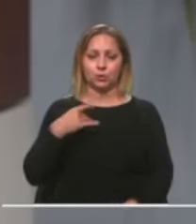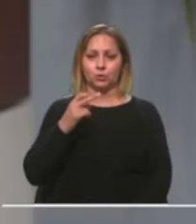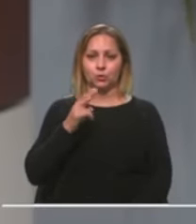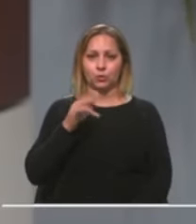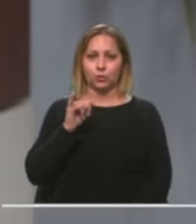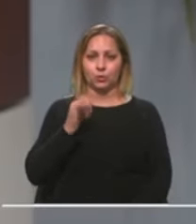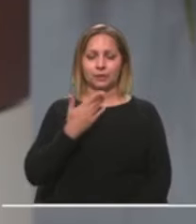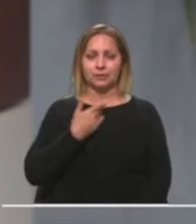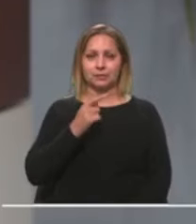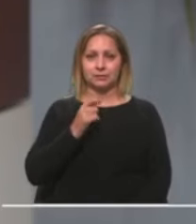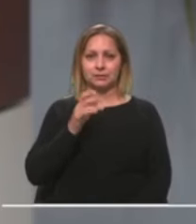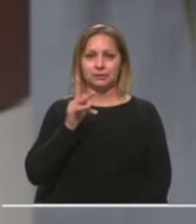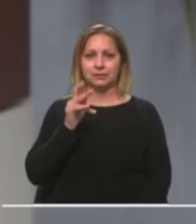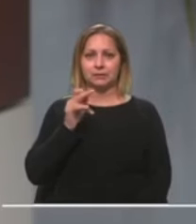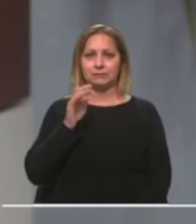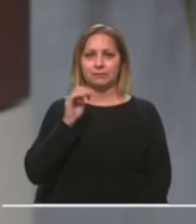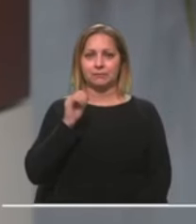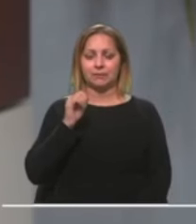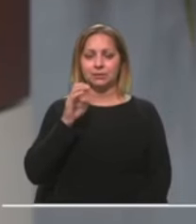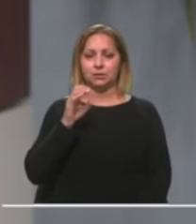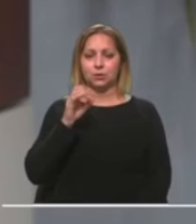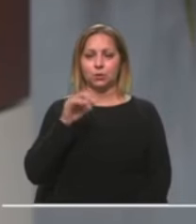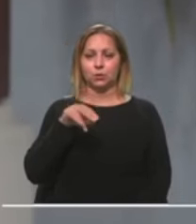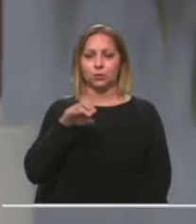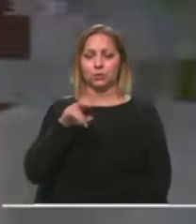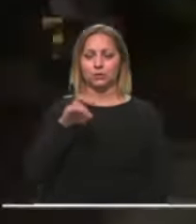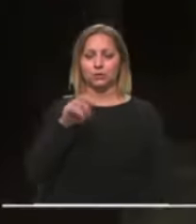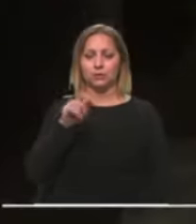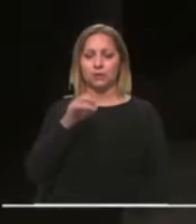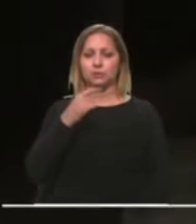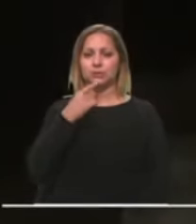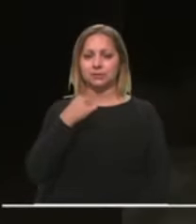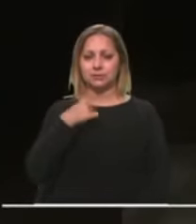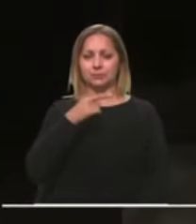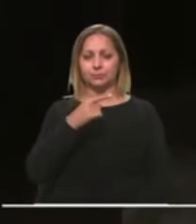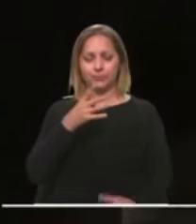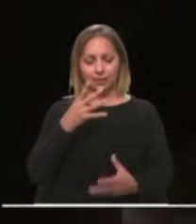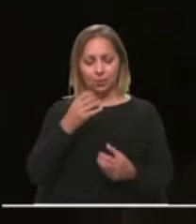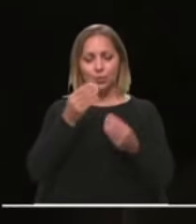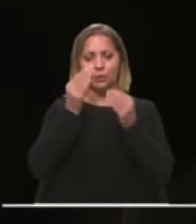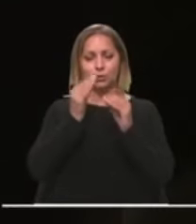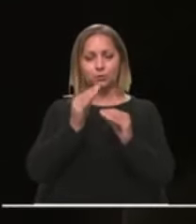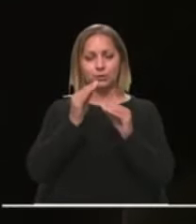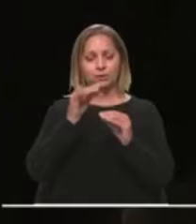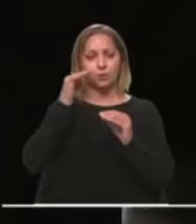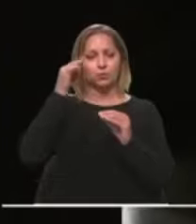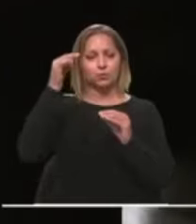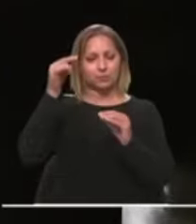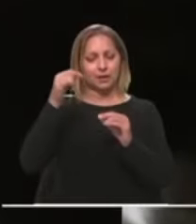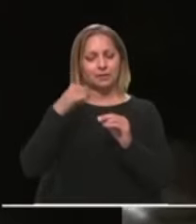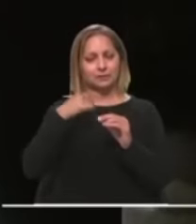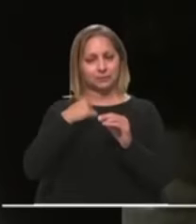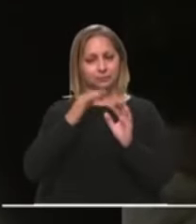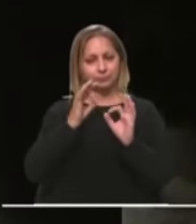quem eu devo muito, me disse foi para eu me agarrar à educação especial. Eu penso que o meu marido não se apercebeu